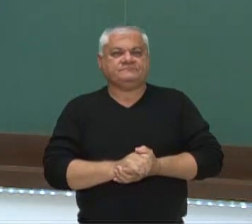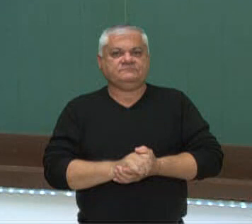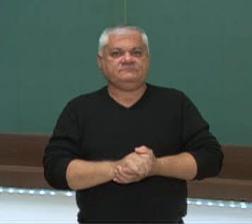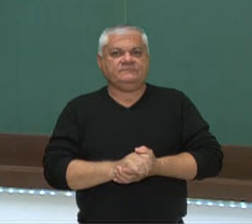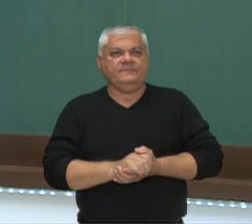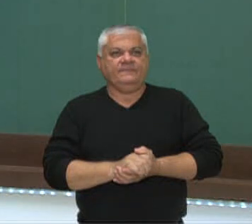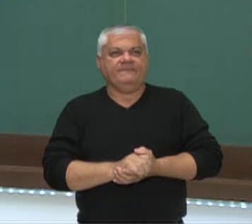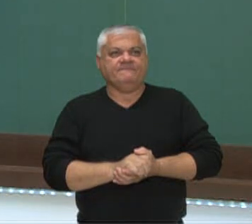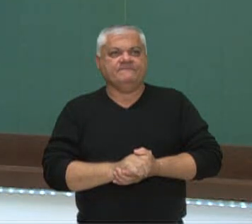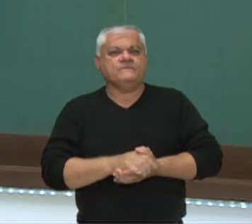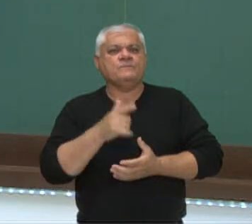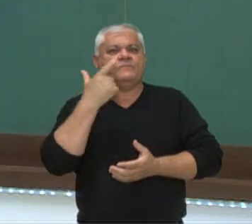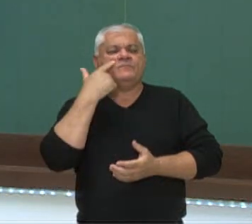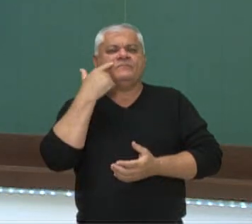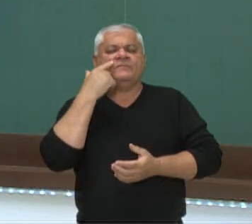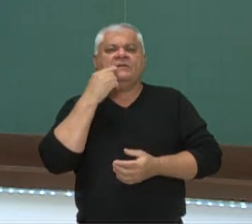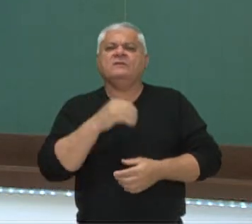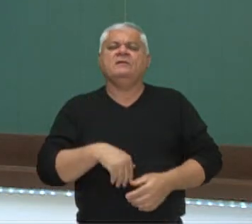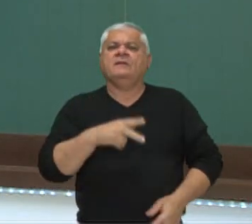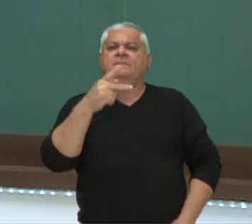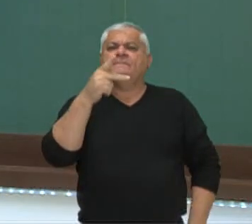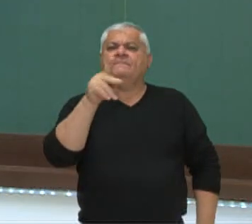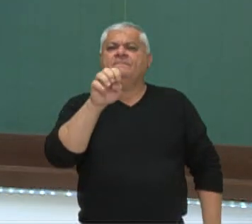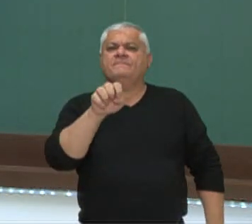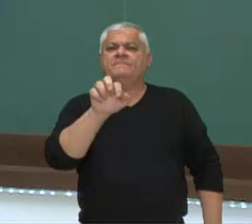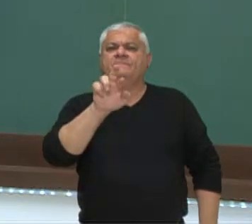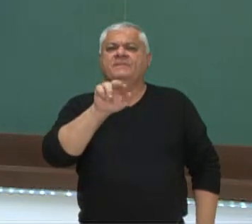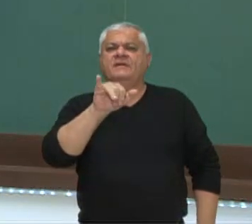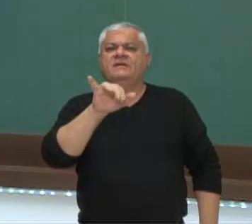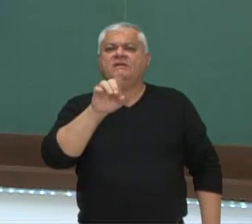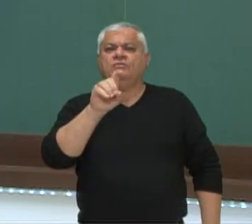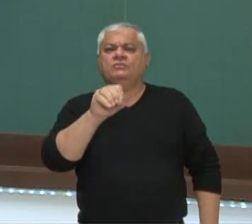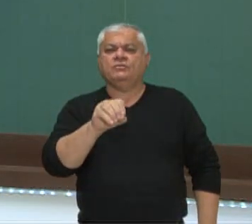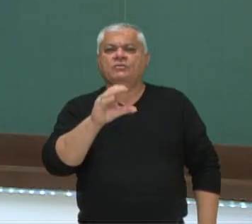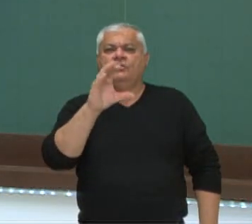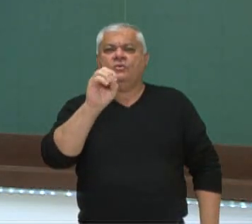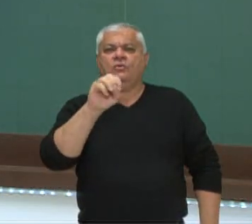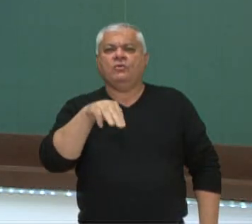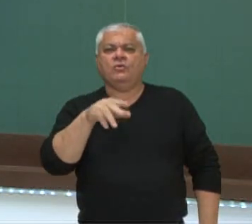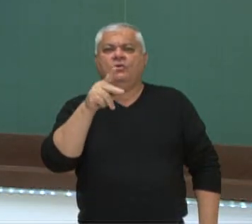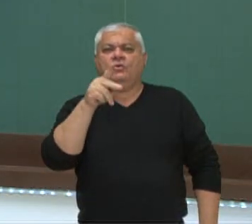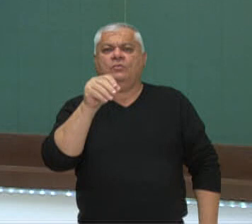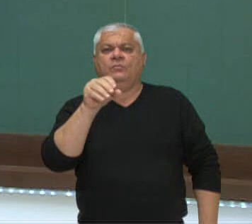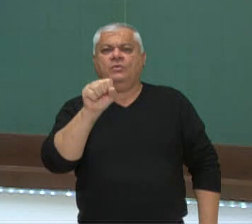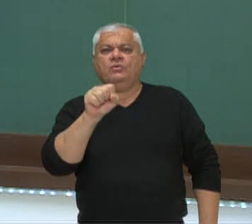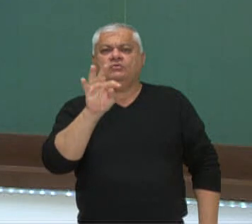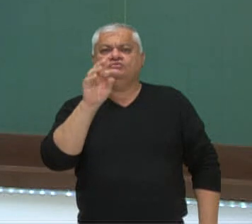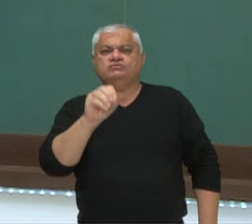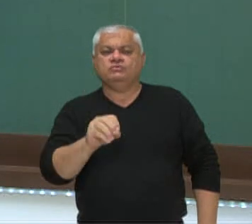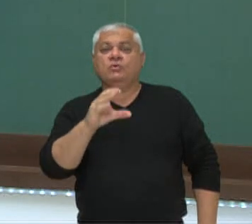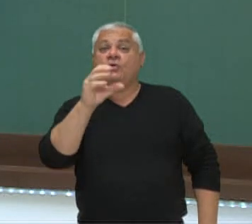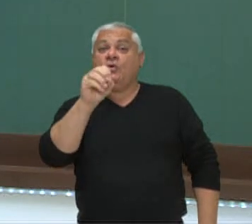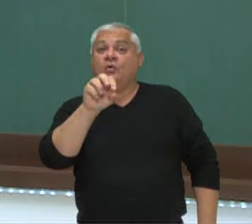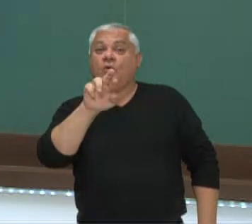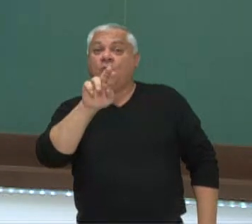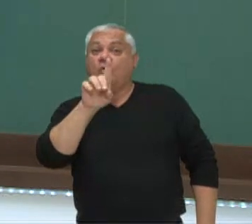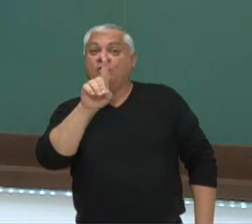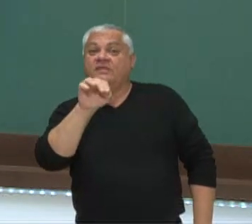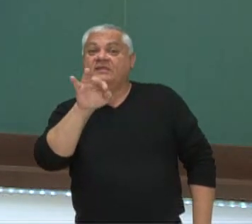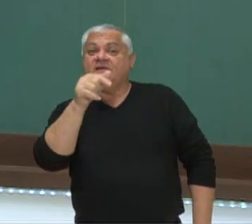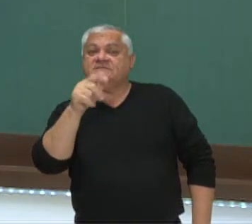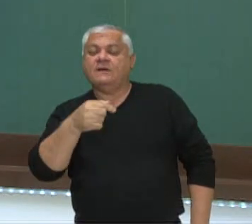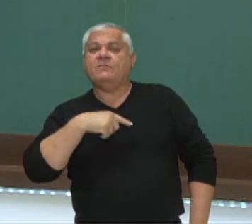Vejamos a definição do que é um período composto por coordenação. Já vimos que é composto porque ele tem mais de uma